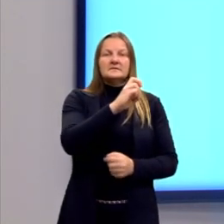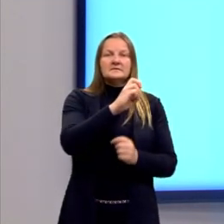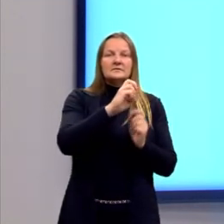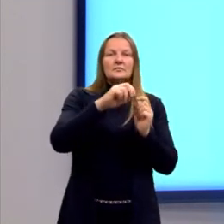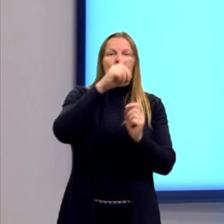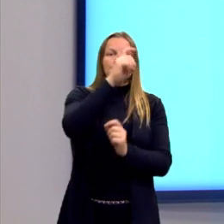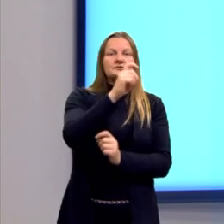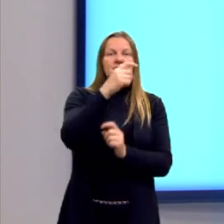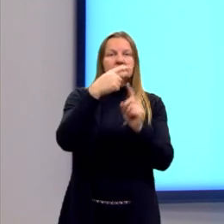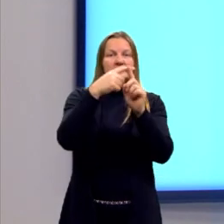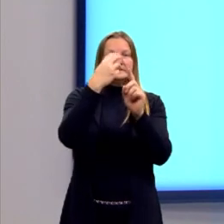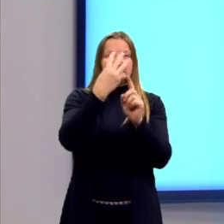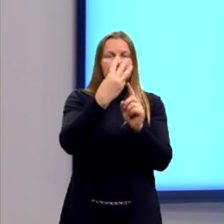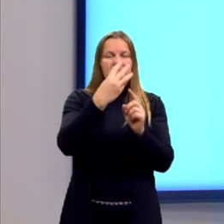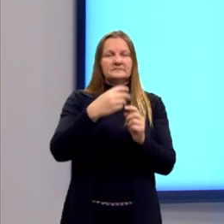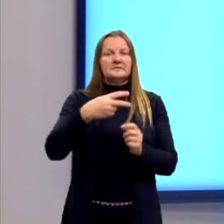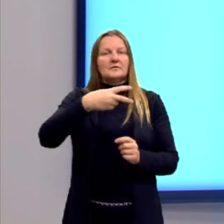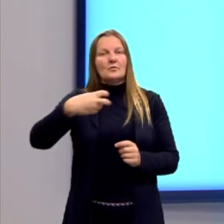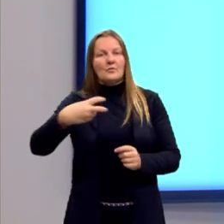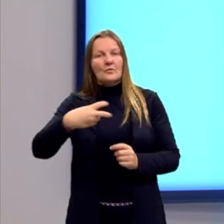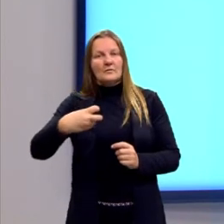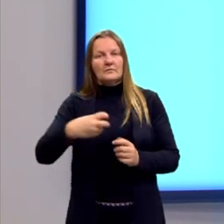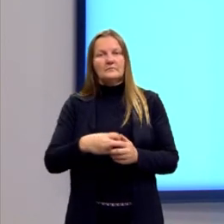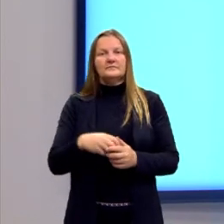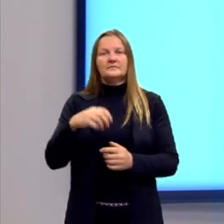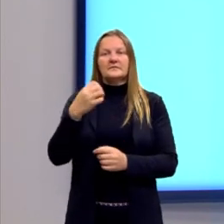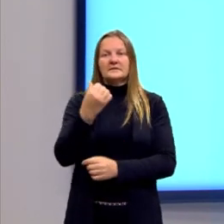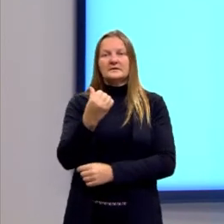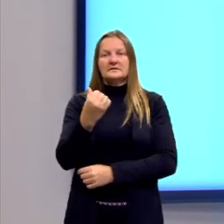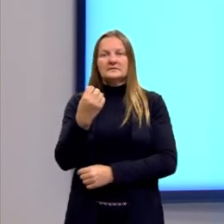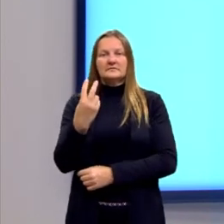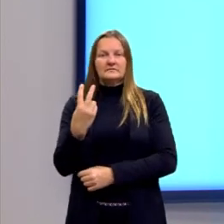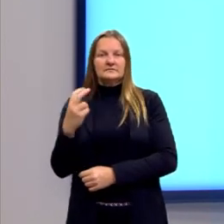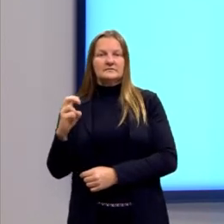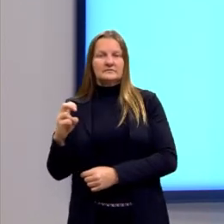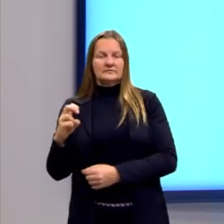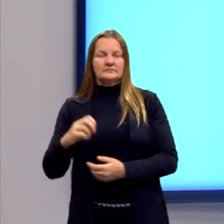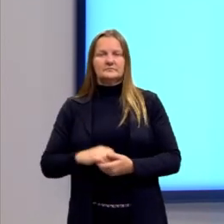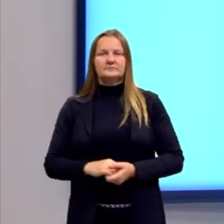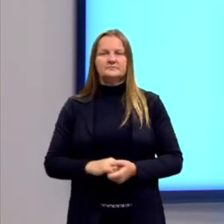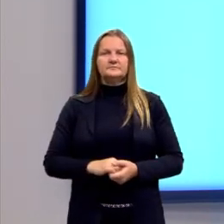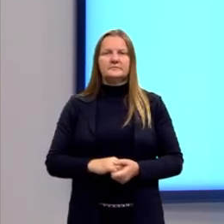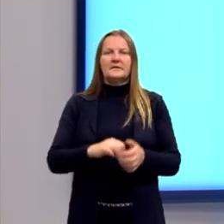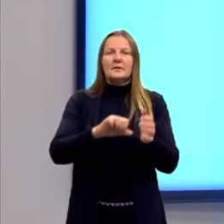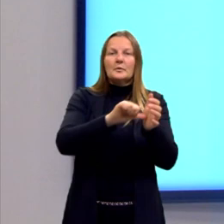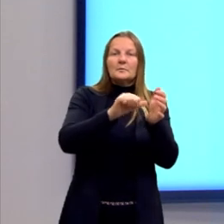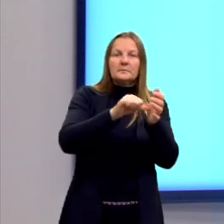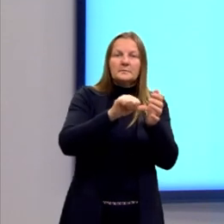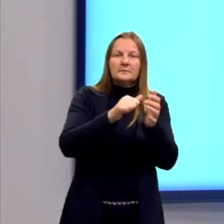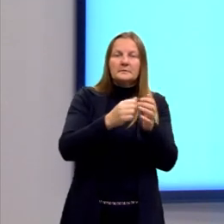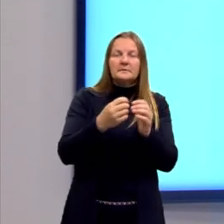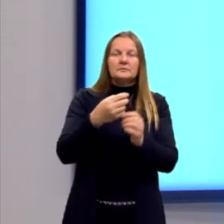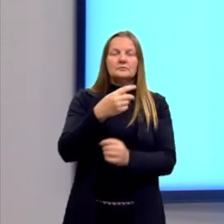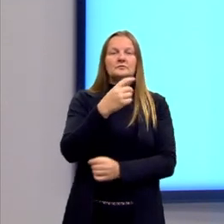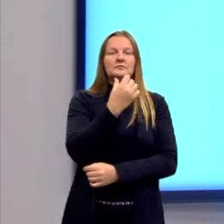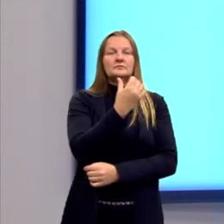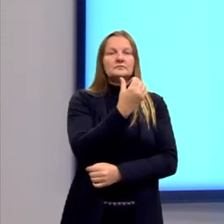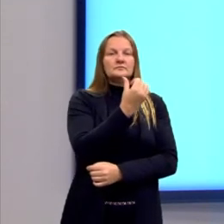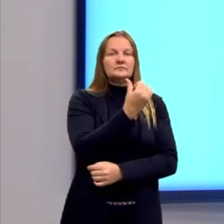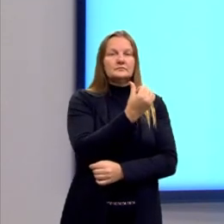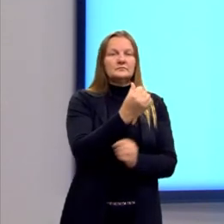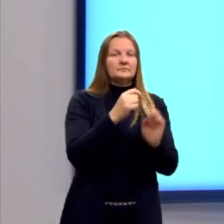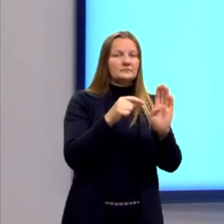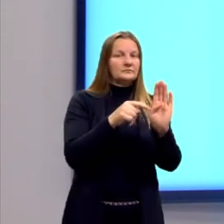elevado a x + 3 = 625 no primeiro lado da Igualdade nós